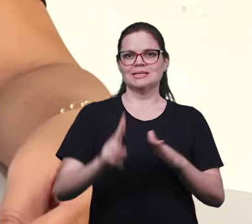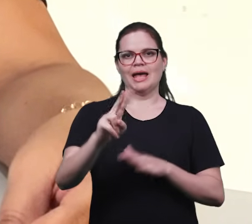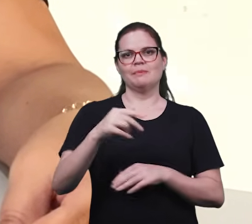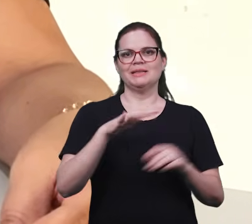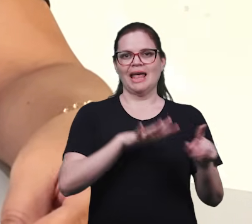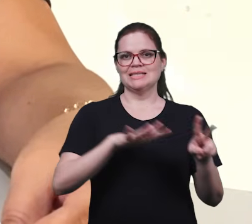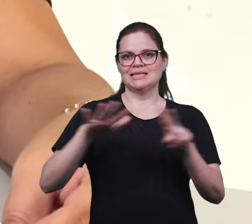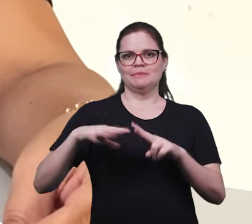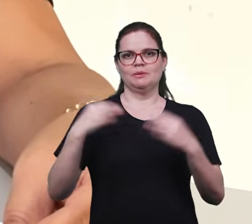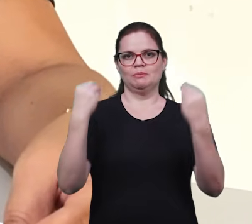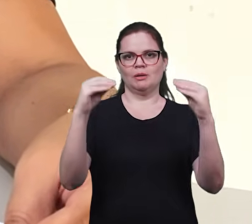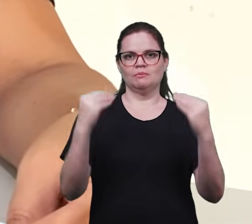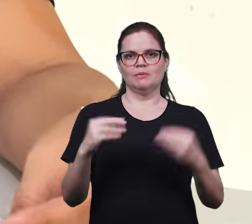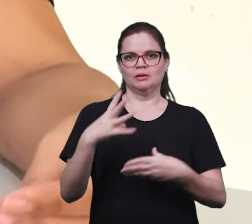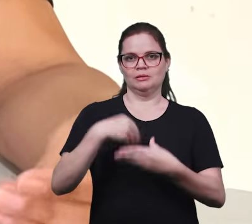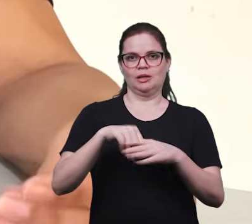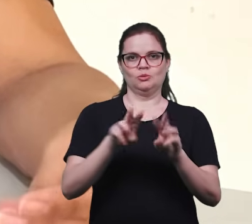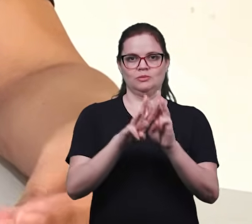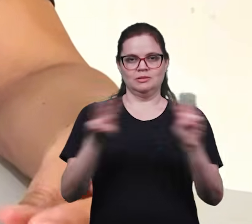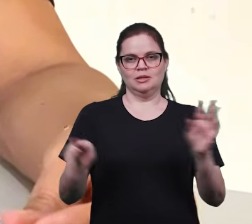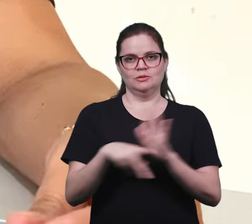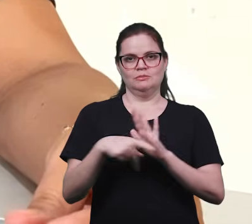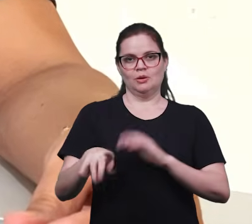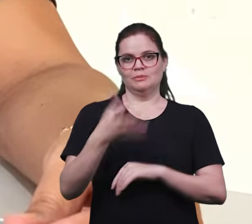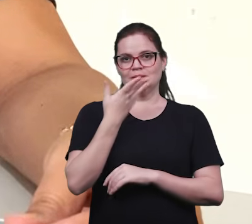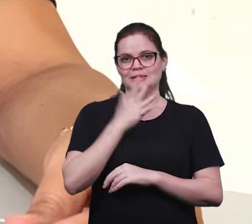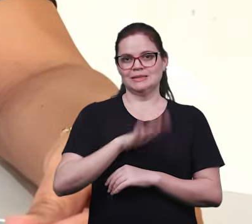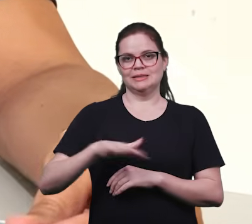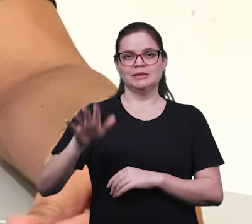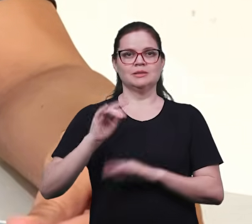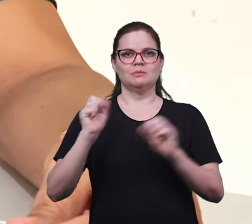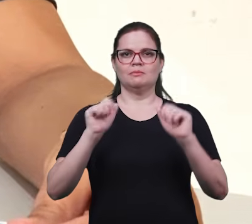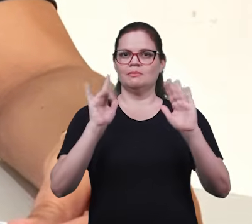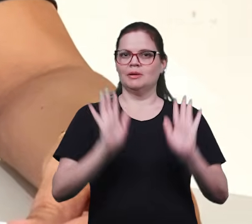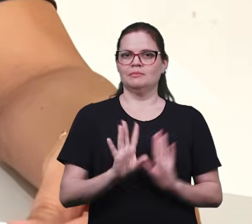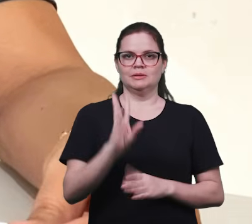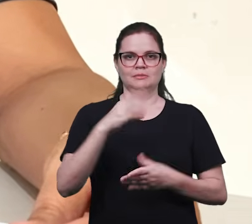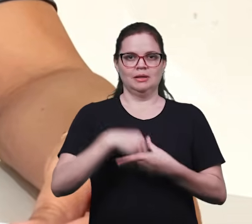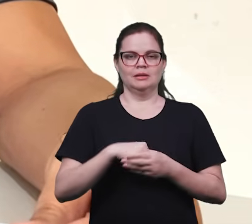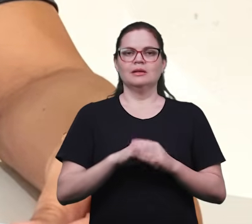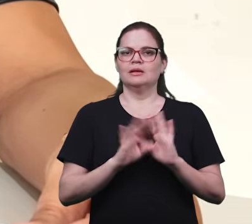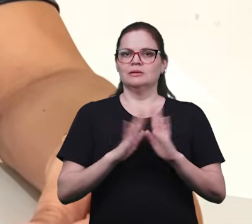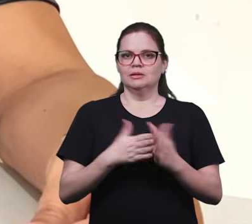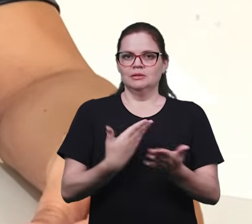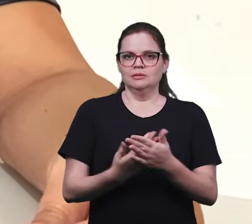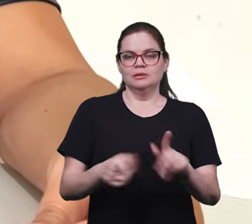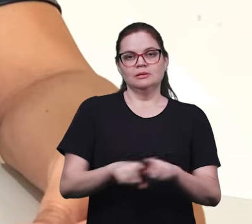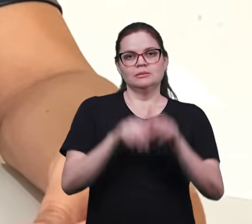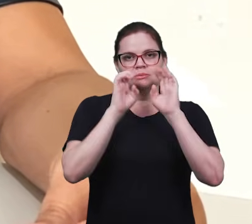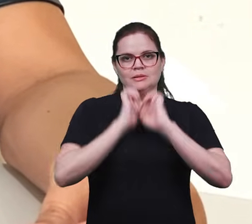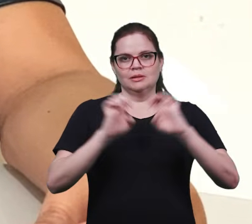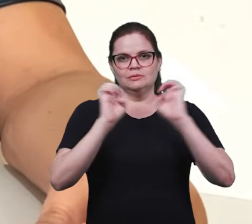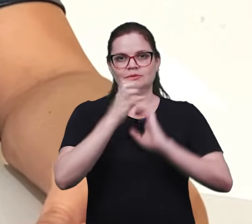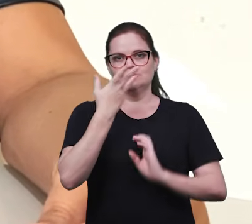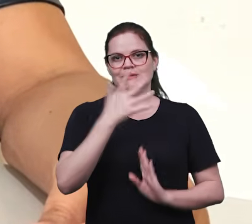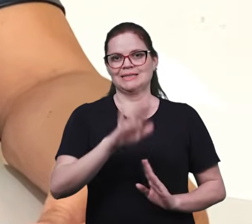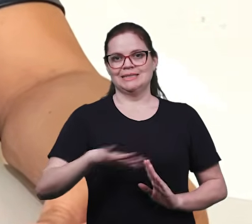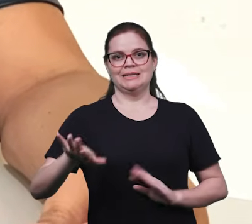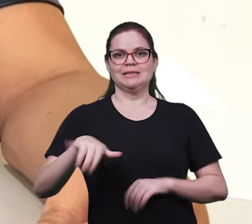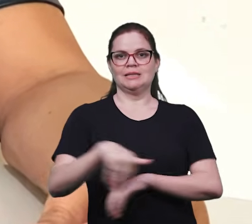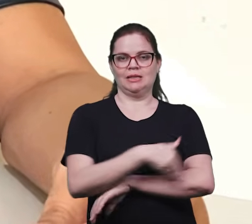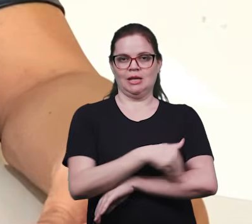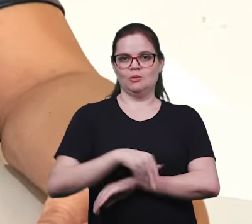nós no site da CIAS e tem sido uma bênção dentro dos lares e também na evangelização de crianças nas ruas. Nós